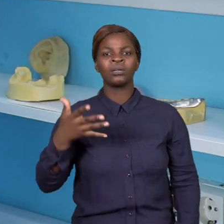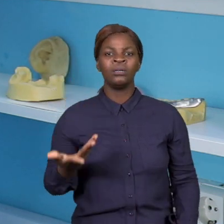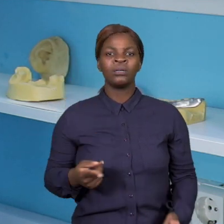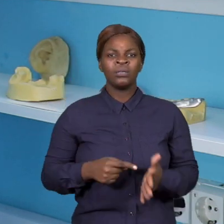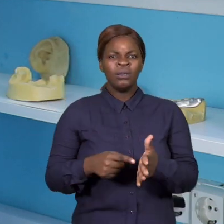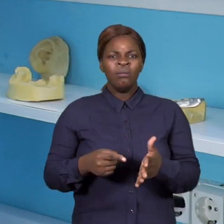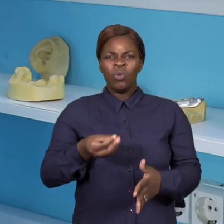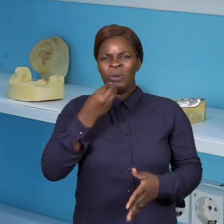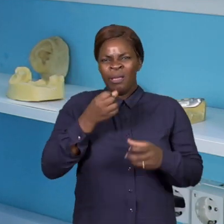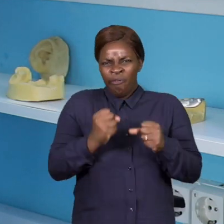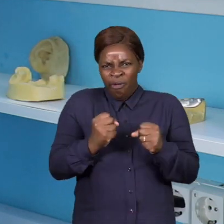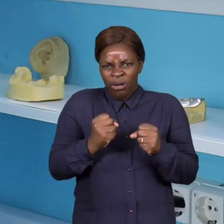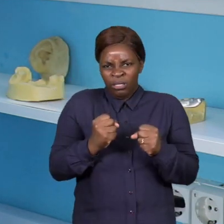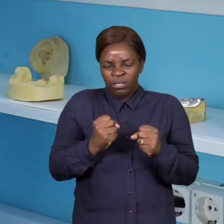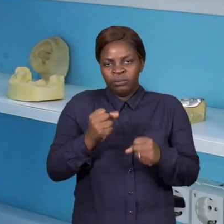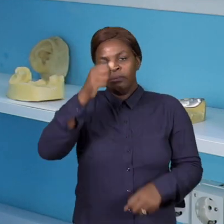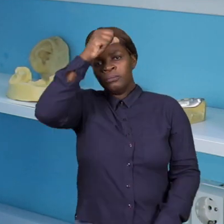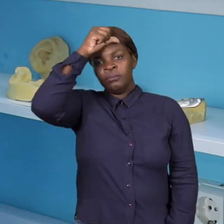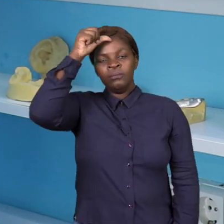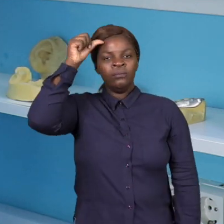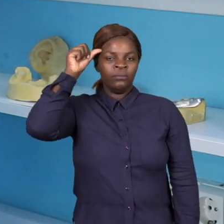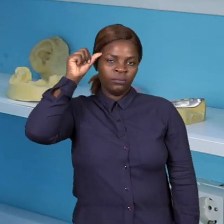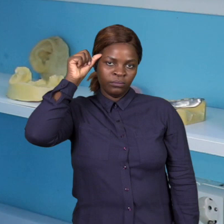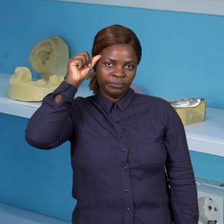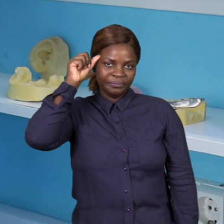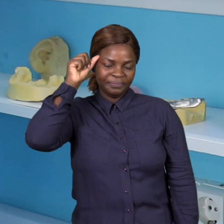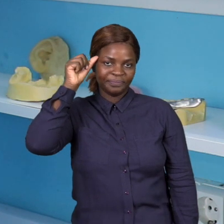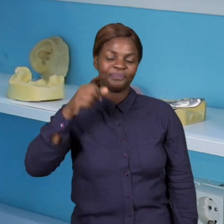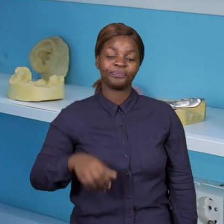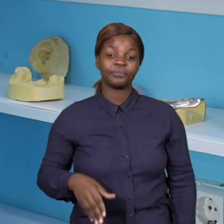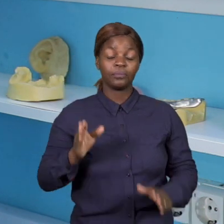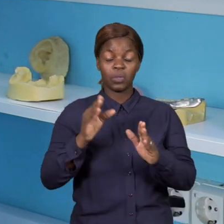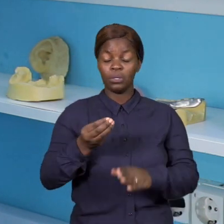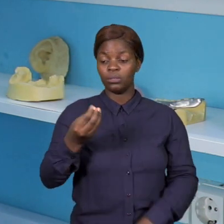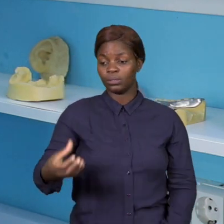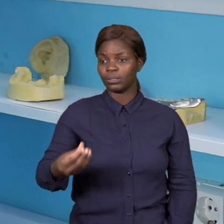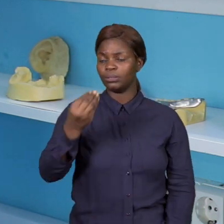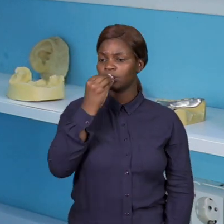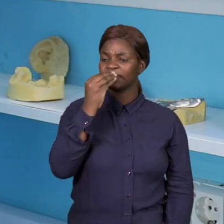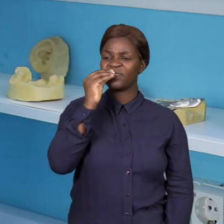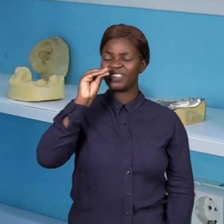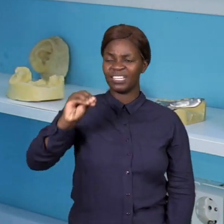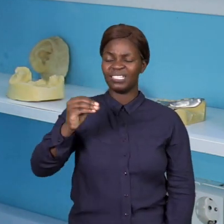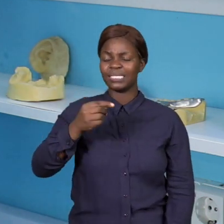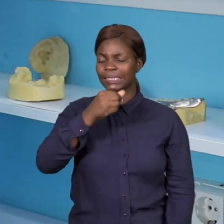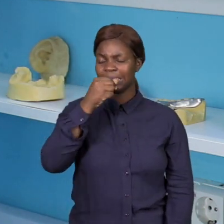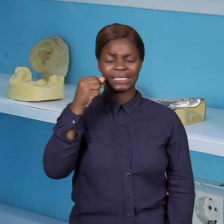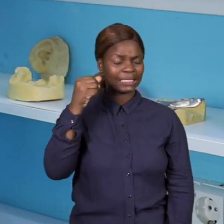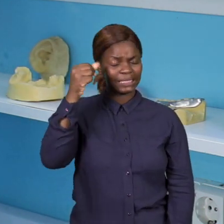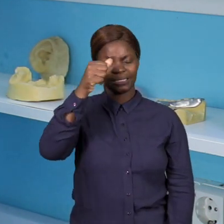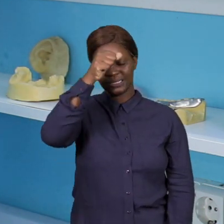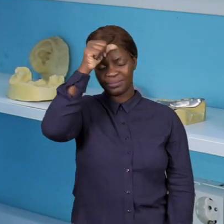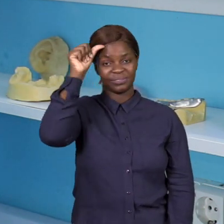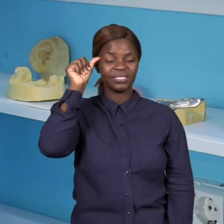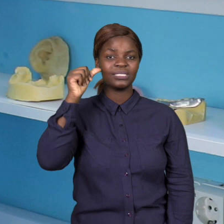Seria os alimentos que são fortes de triturar, que têm uma certa dureza e o paciente não consegue triturar,